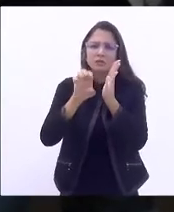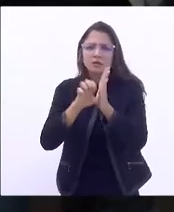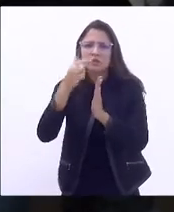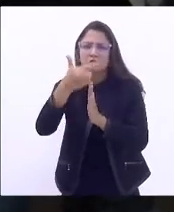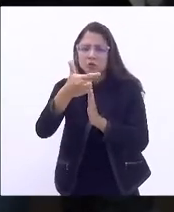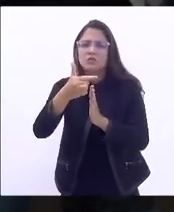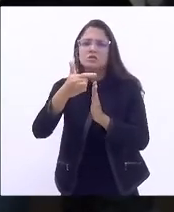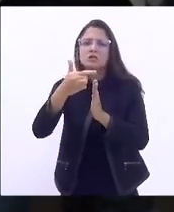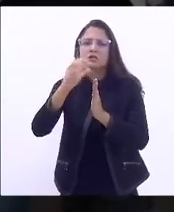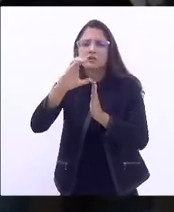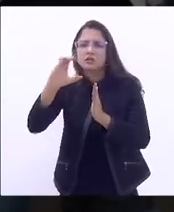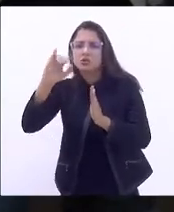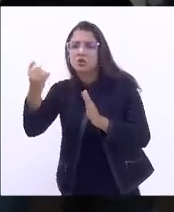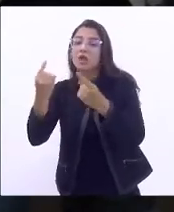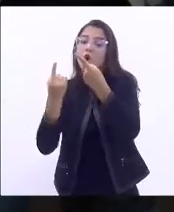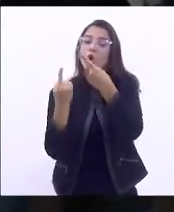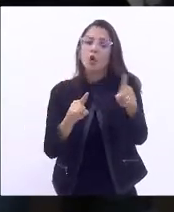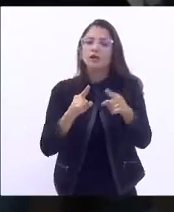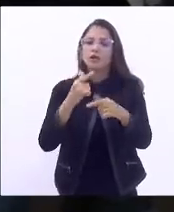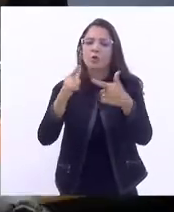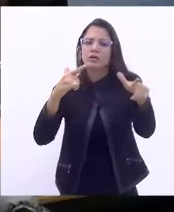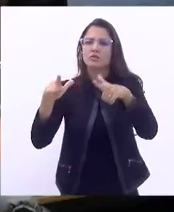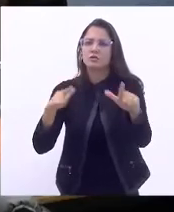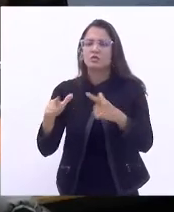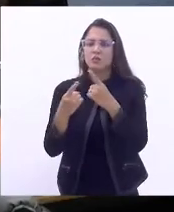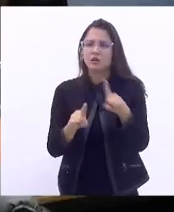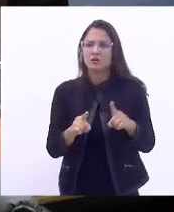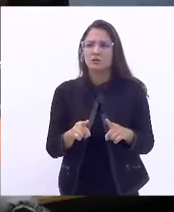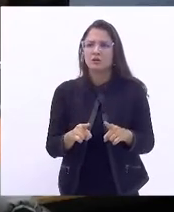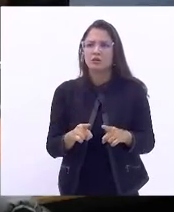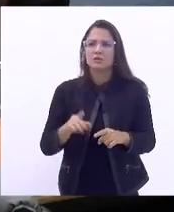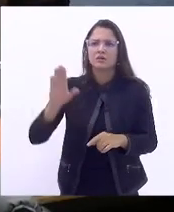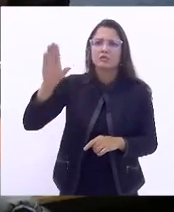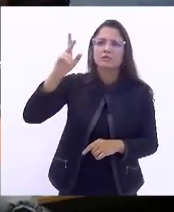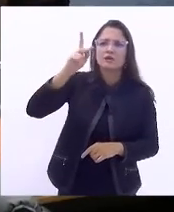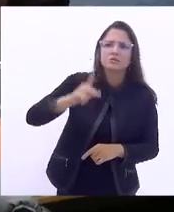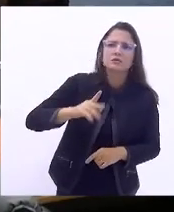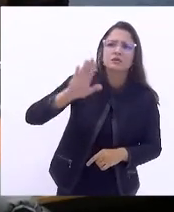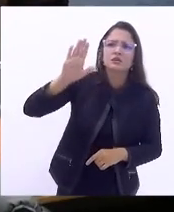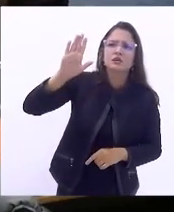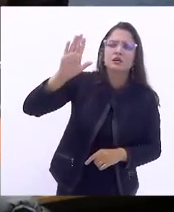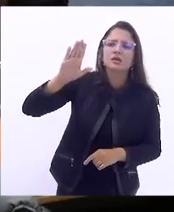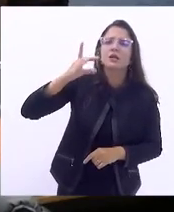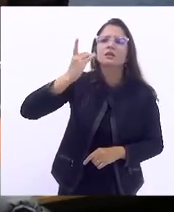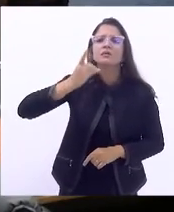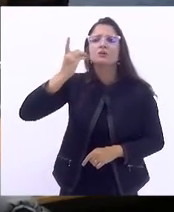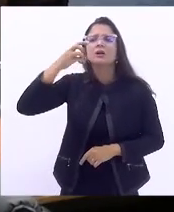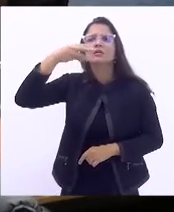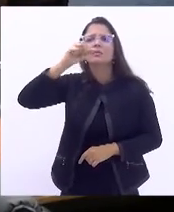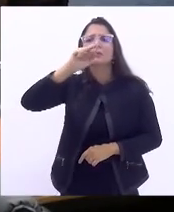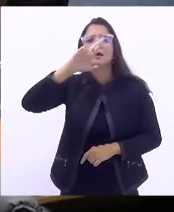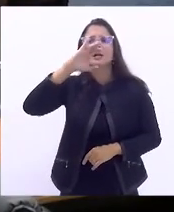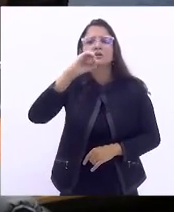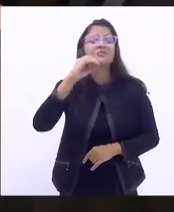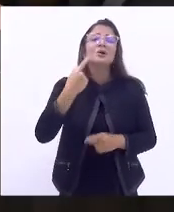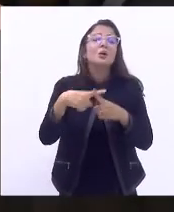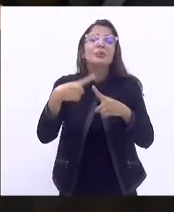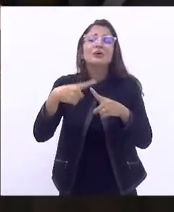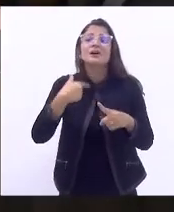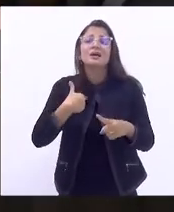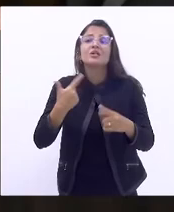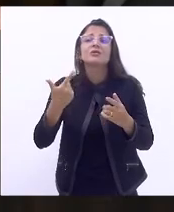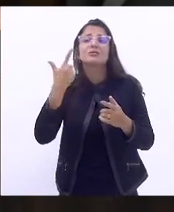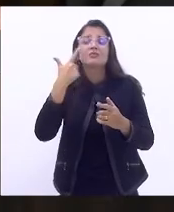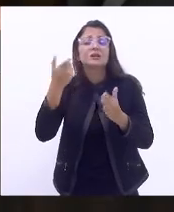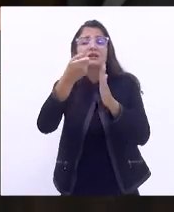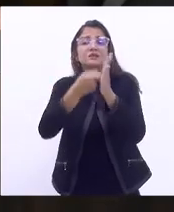às demais emendas. Senhor presidente. Não. Deputado Márcio. Ok. Porque eu vou remeter o projeto à redação